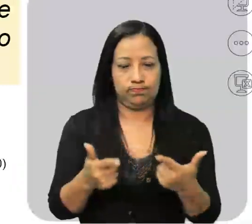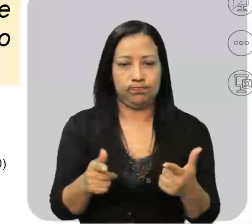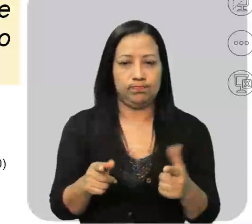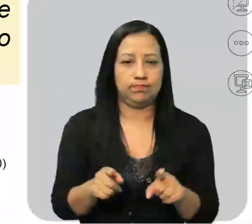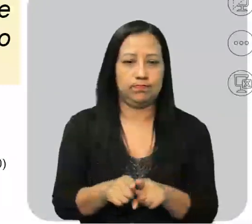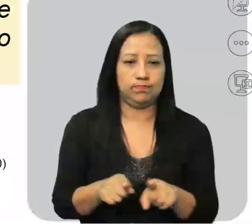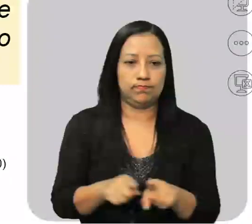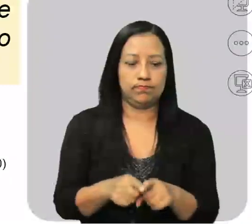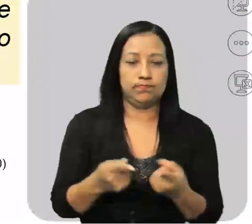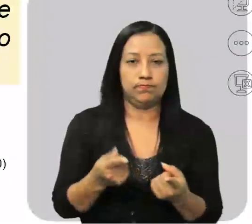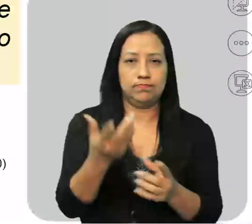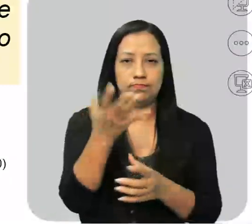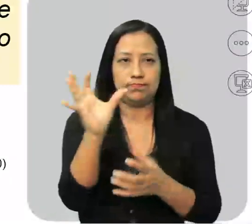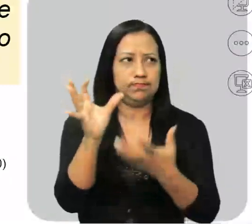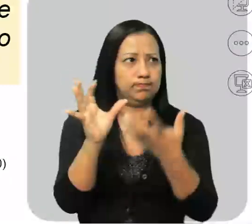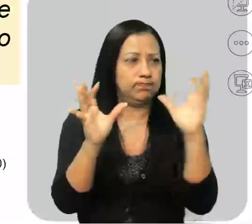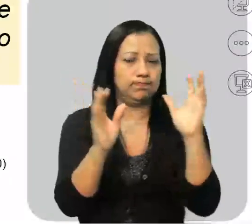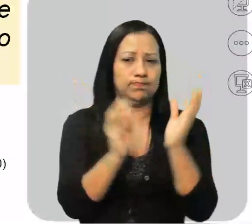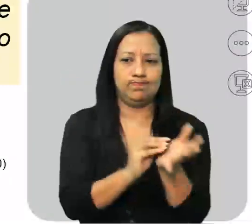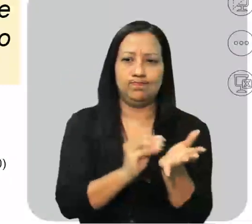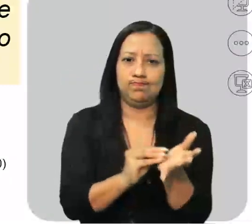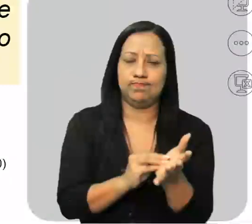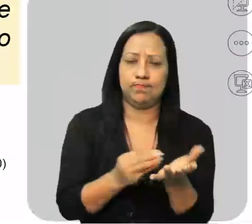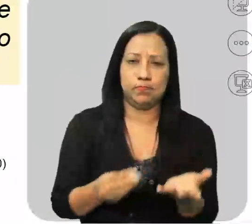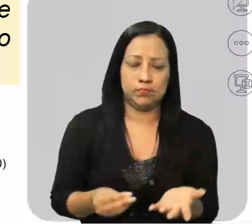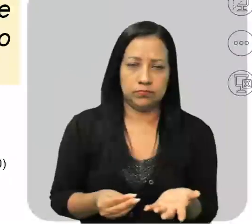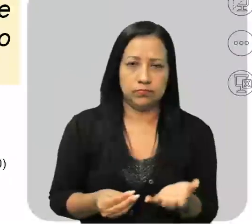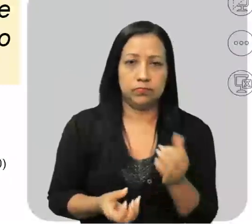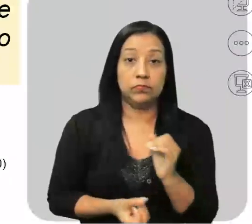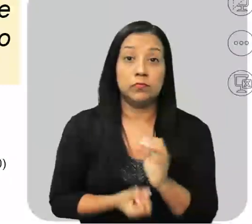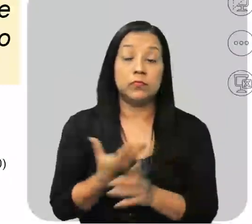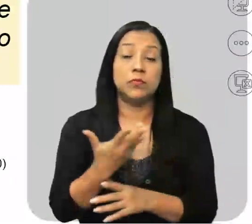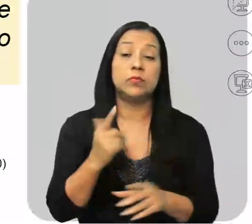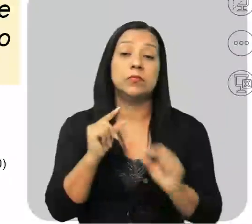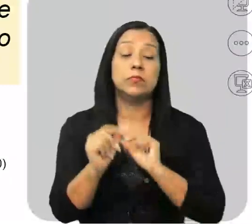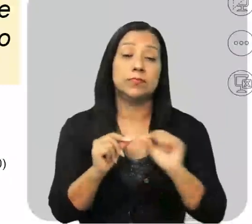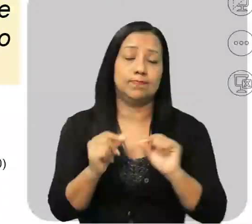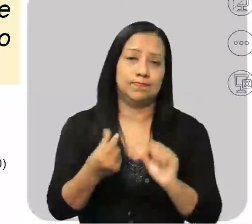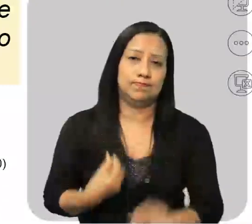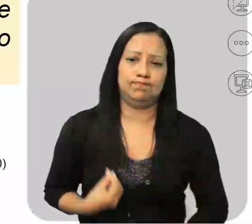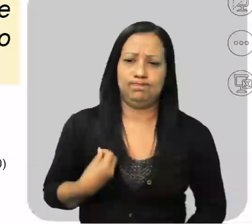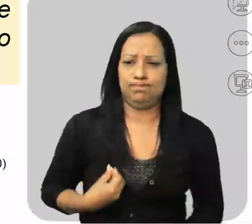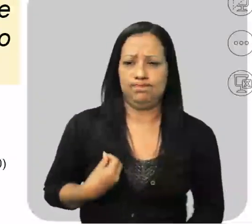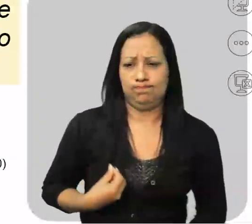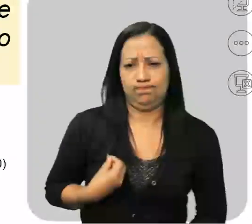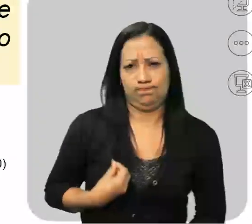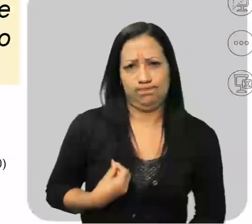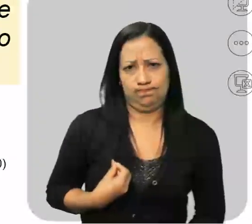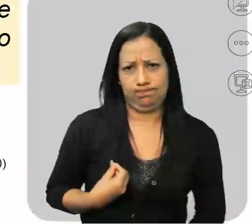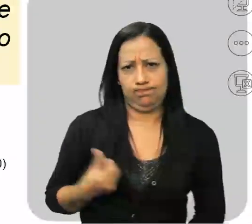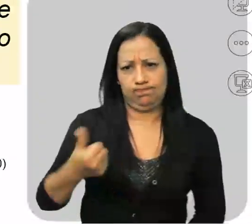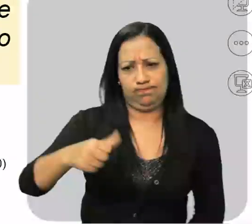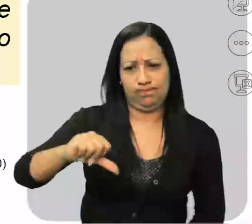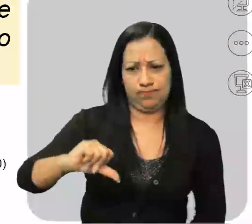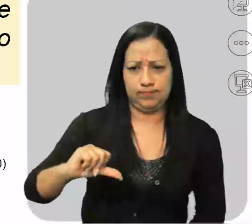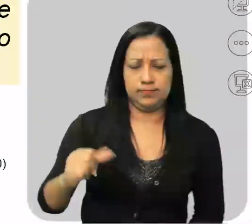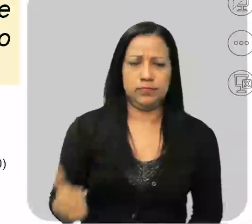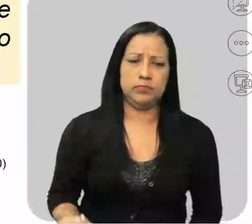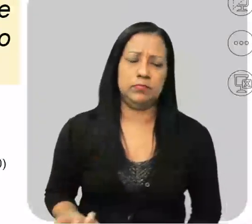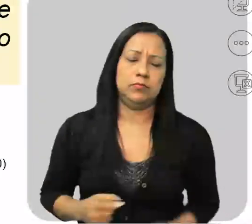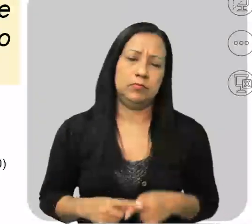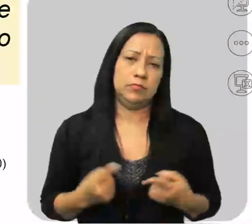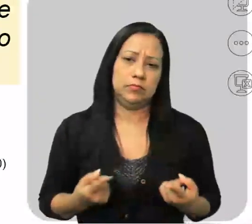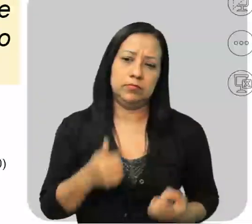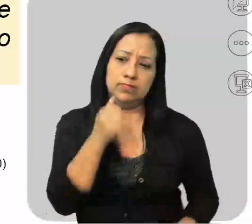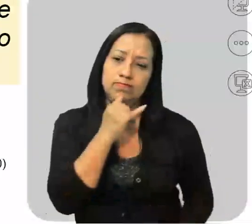áreas verdes, são fatores que prejudicam a qualidade de vida das grandes cidades. Veículos,